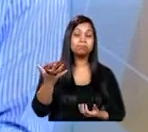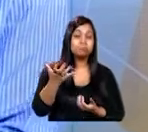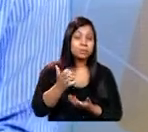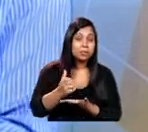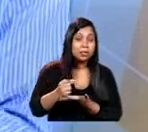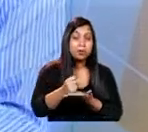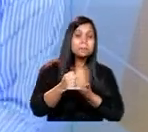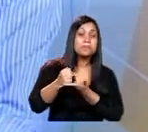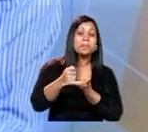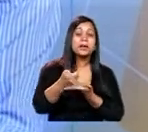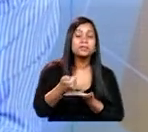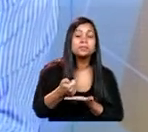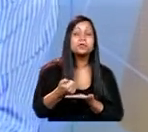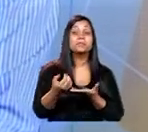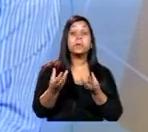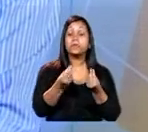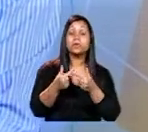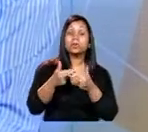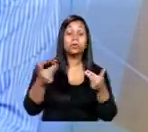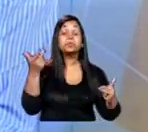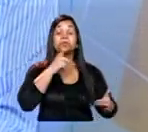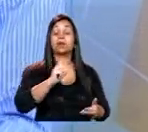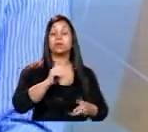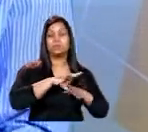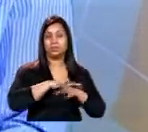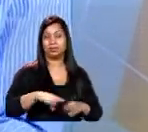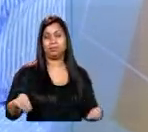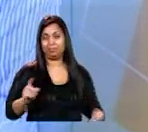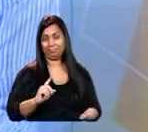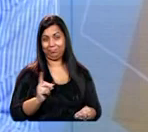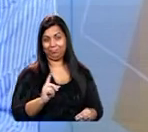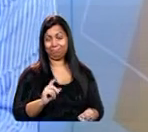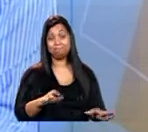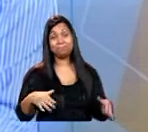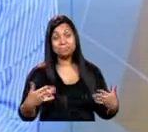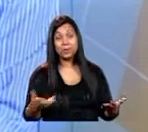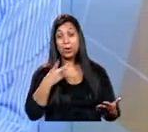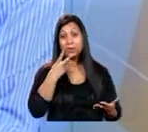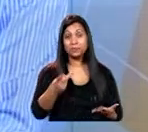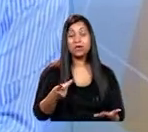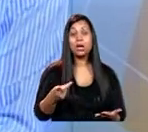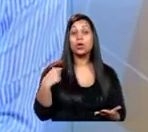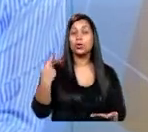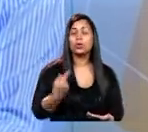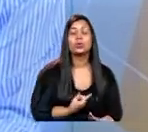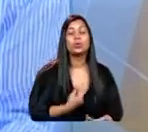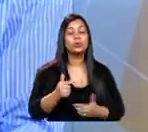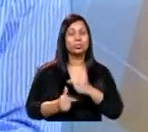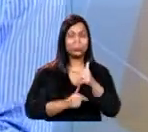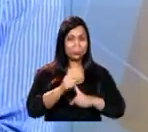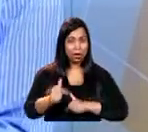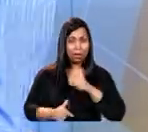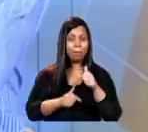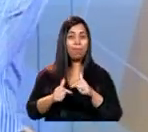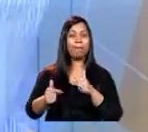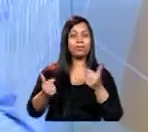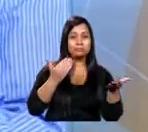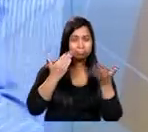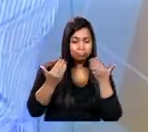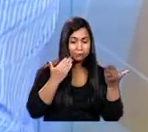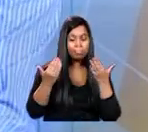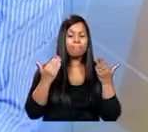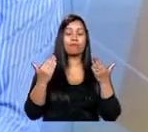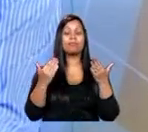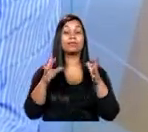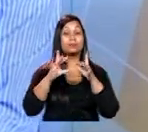adquirir um mínimo de suporte, né? Porque assim, tem muitas coisas que a gente não vai conseguir resolver. Então eu sempre falo assim, ó, o nosso trabalho